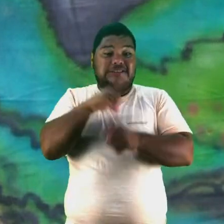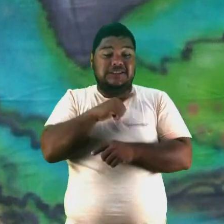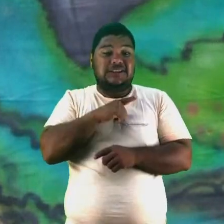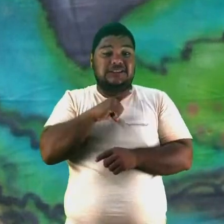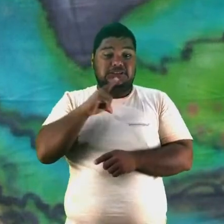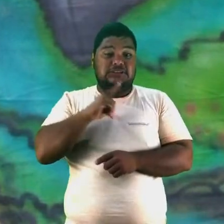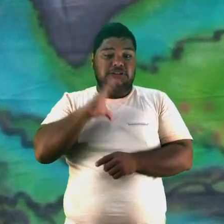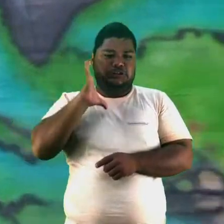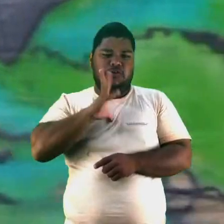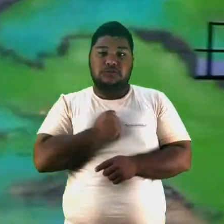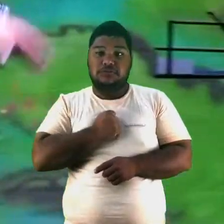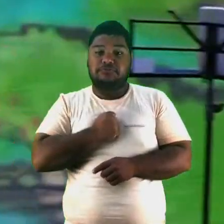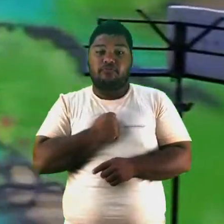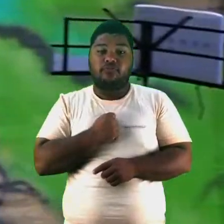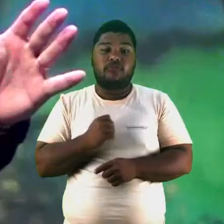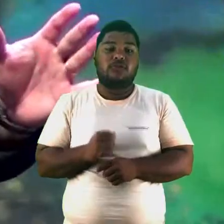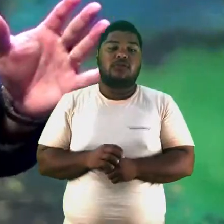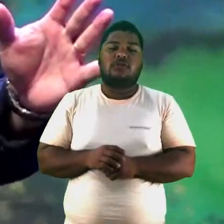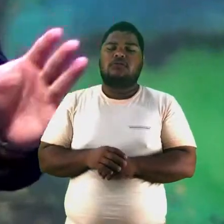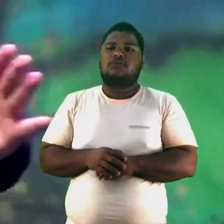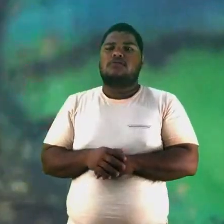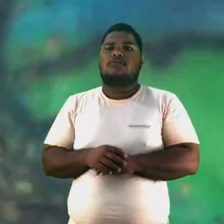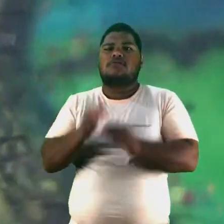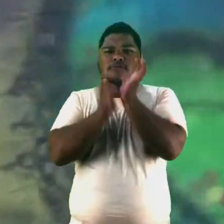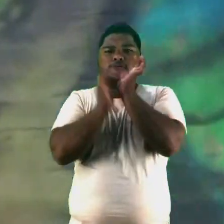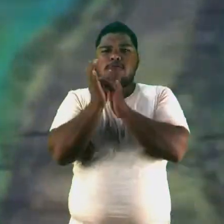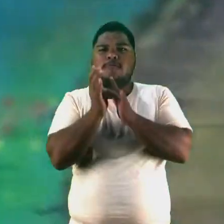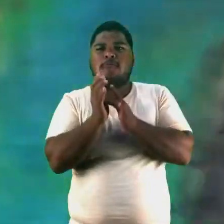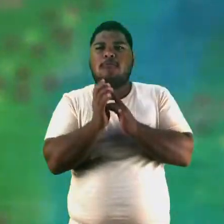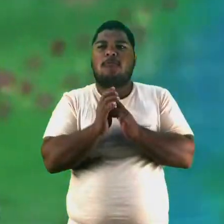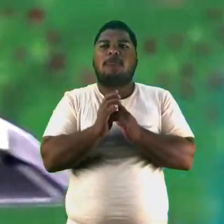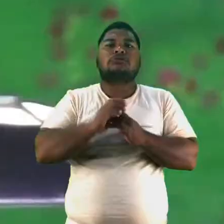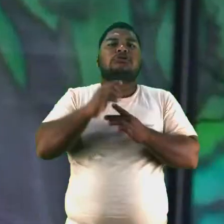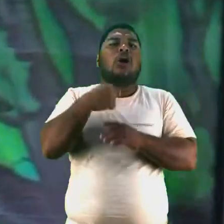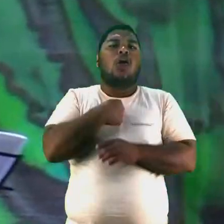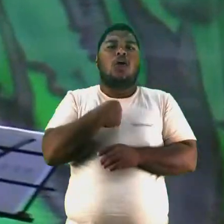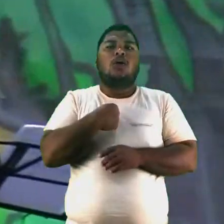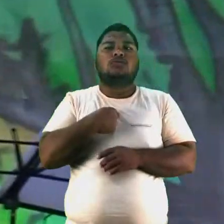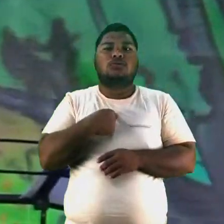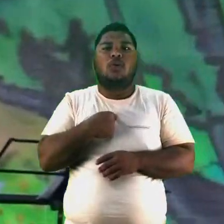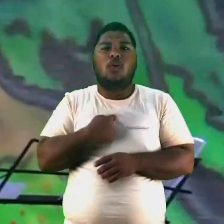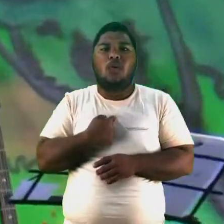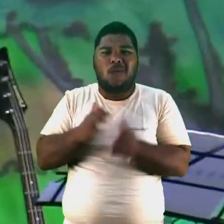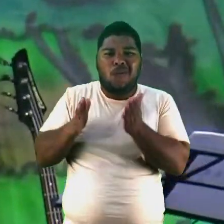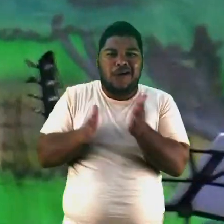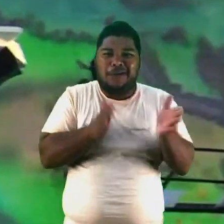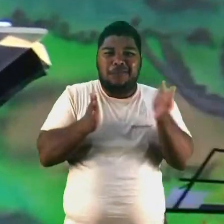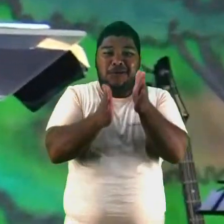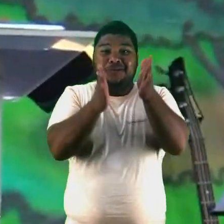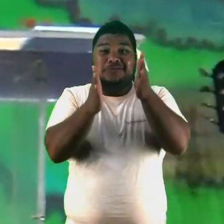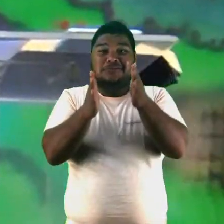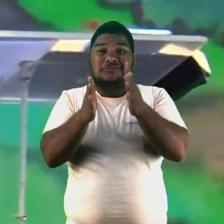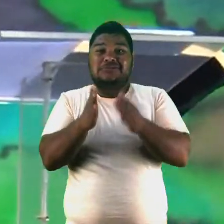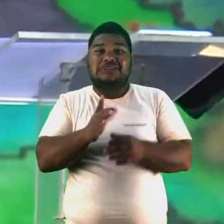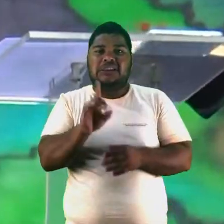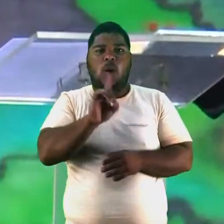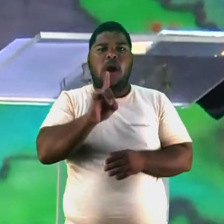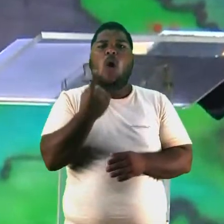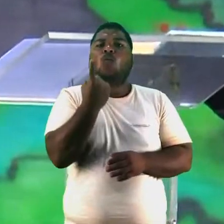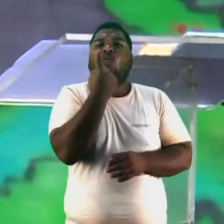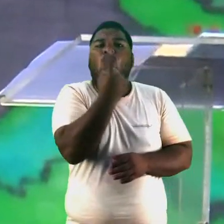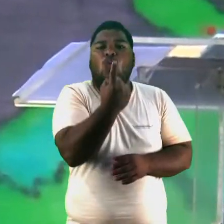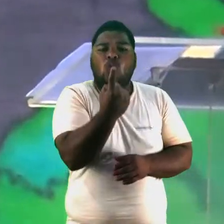Ela nos aponta para a salvação. Jesus diz no Evangelho de João: eu sou o caminho. Não é um caminho,